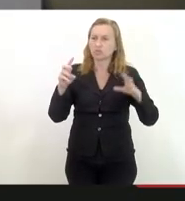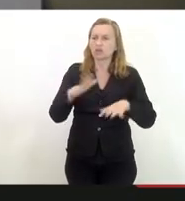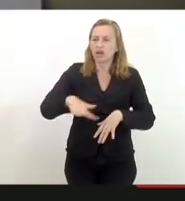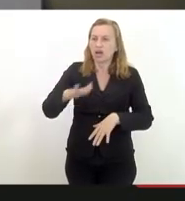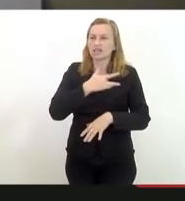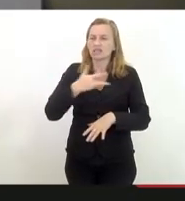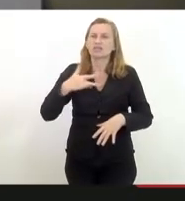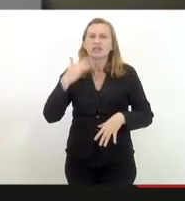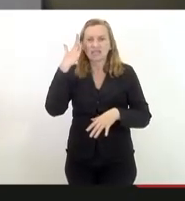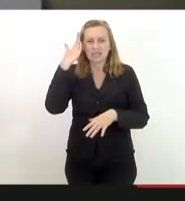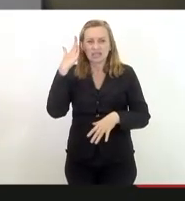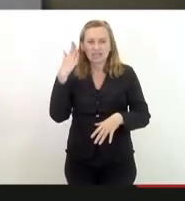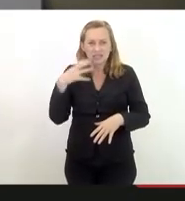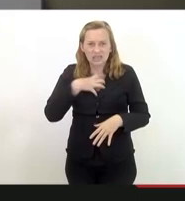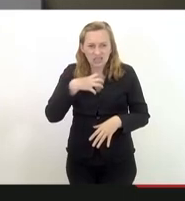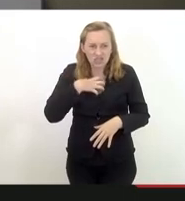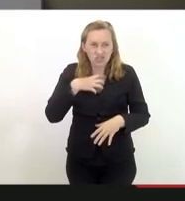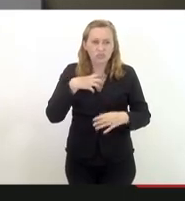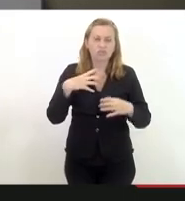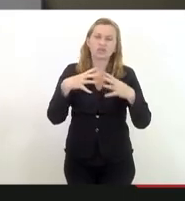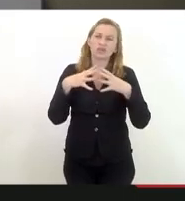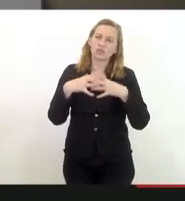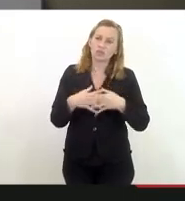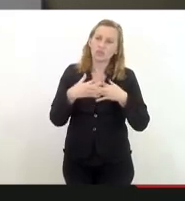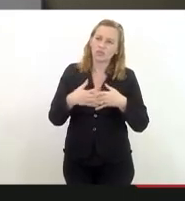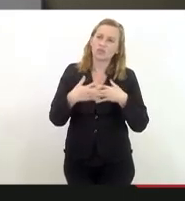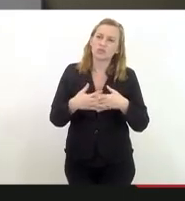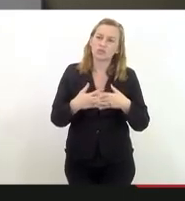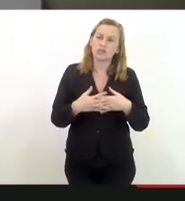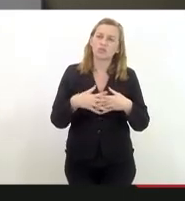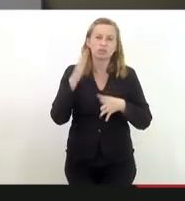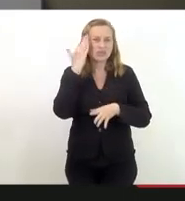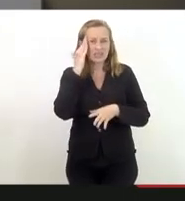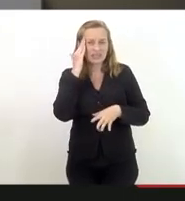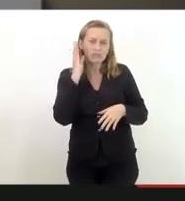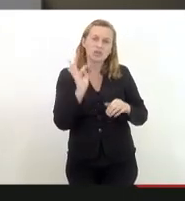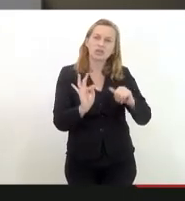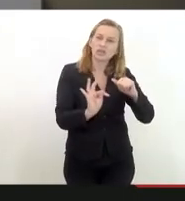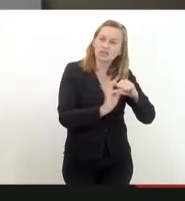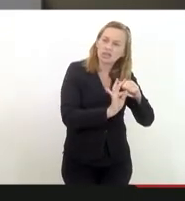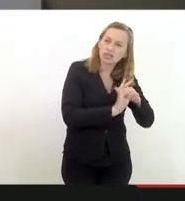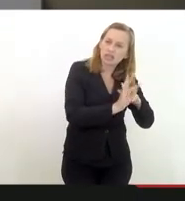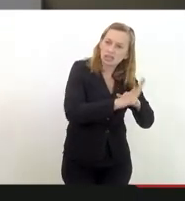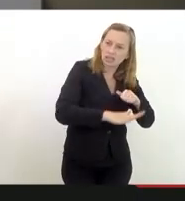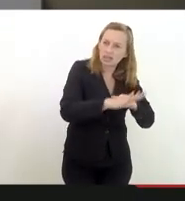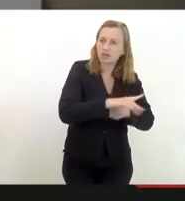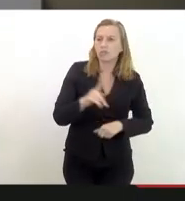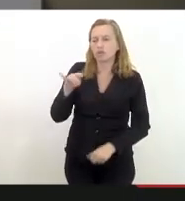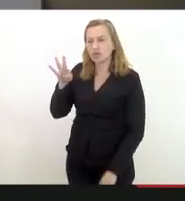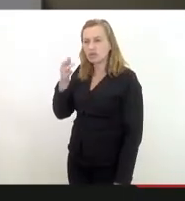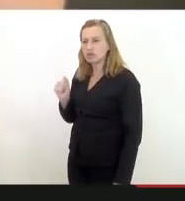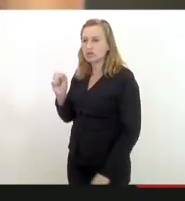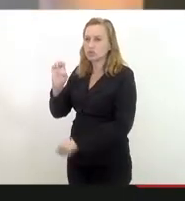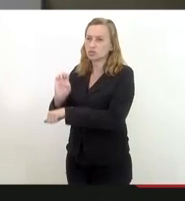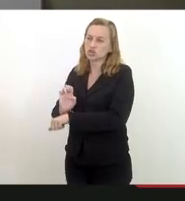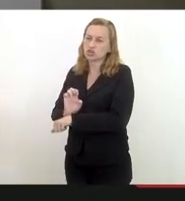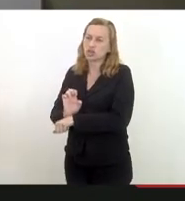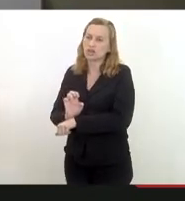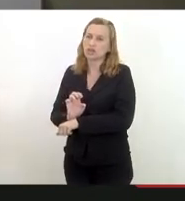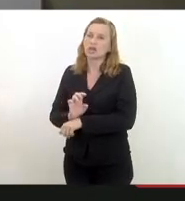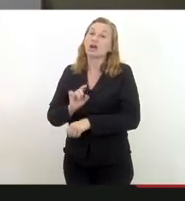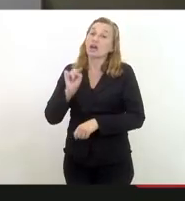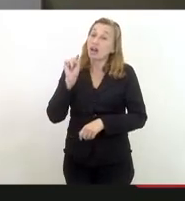descompasso entre o que programa a Secretaria, a área técnica, né, e a Procuradoria do Estado. Então,